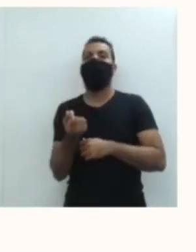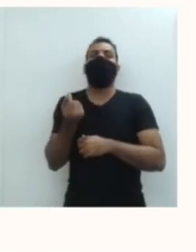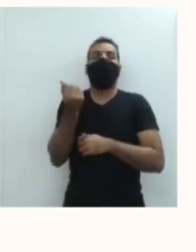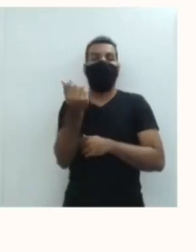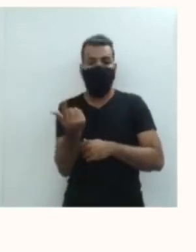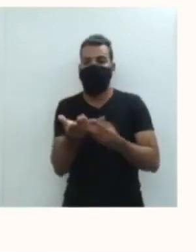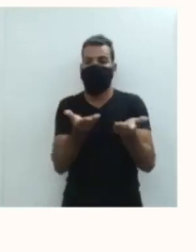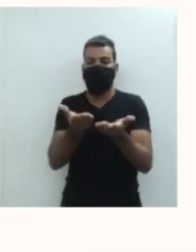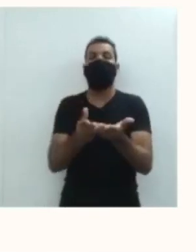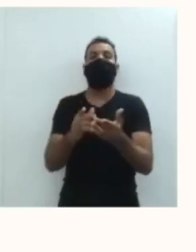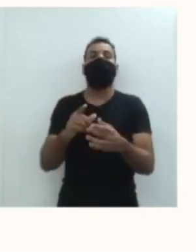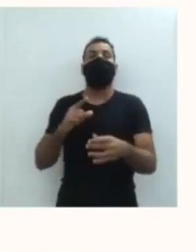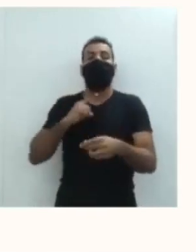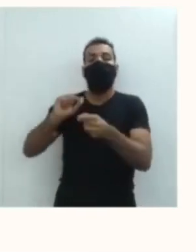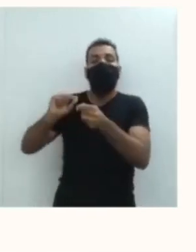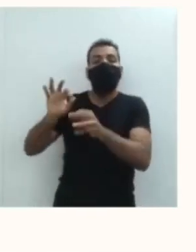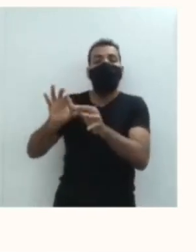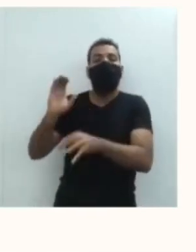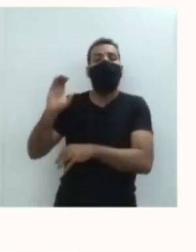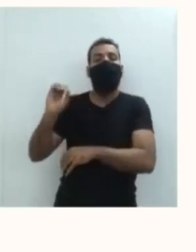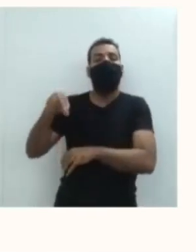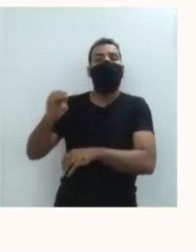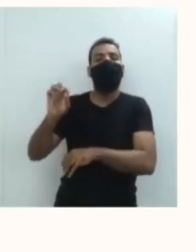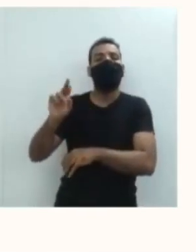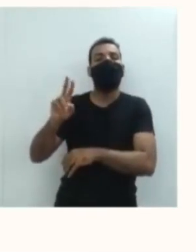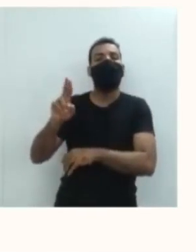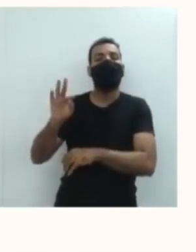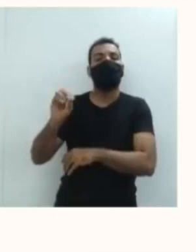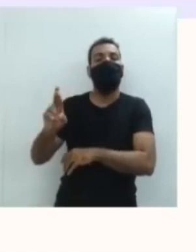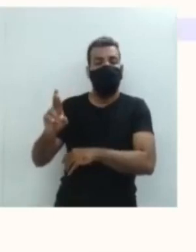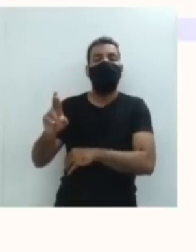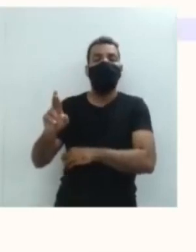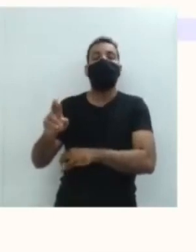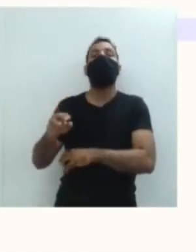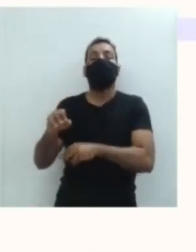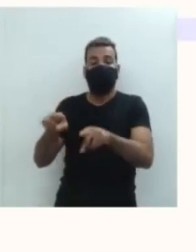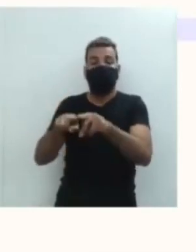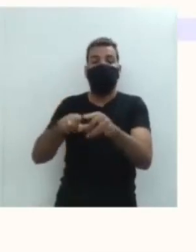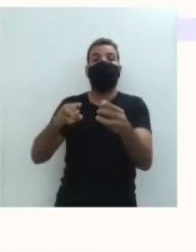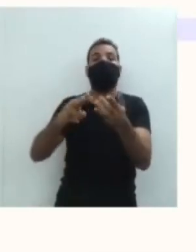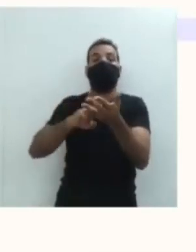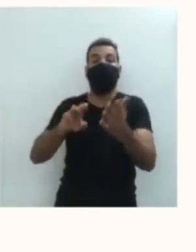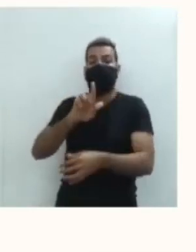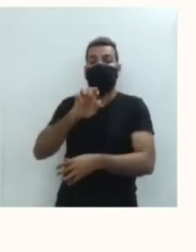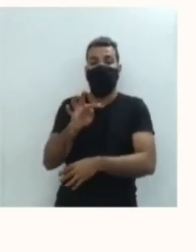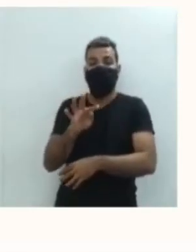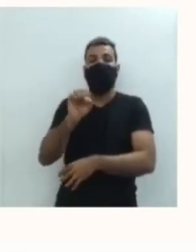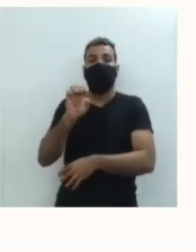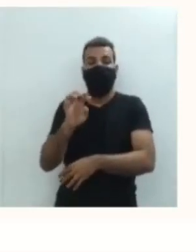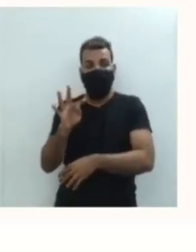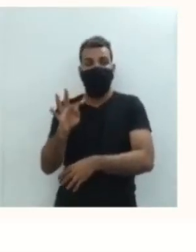nós temos o Construtor da nossa da nossa classe nós temos os nossos métodos getset